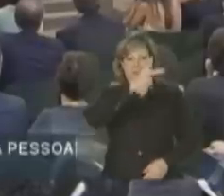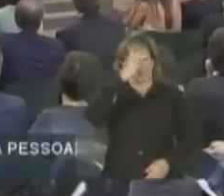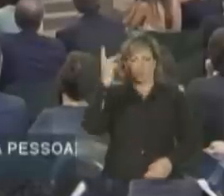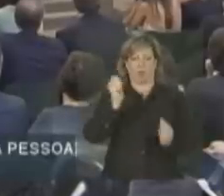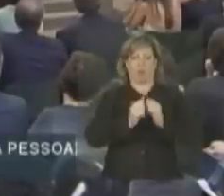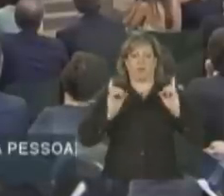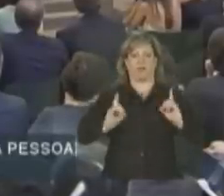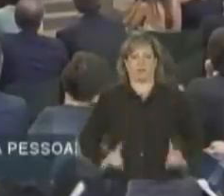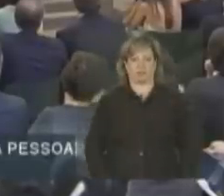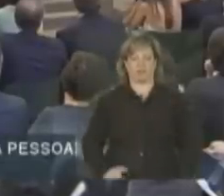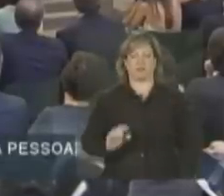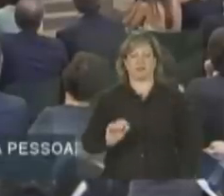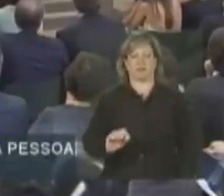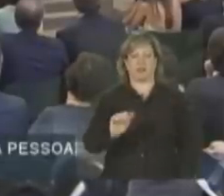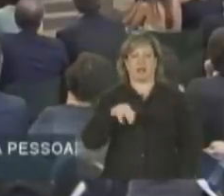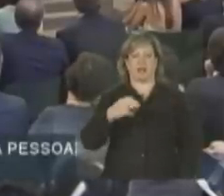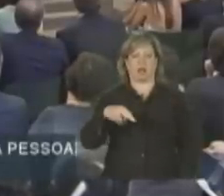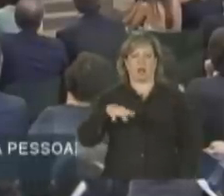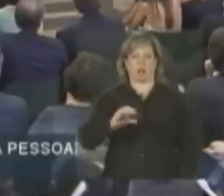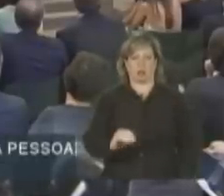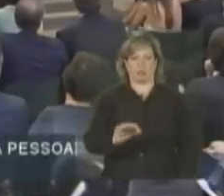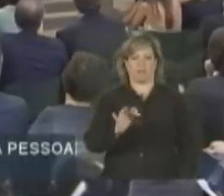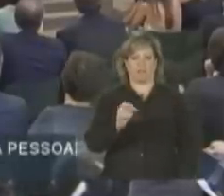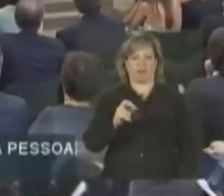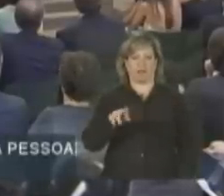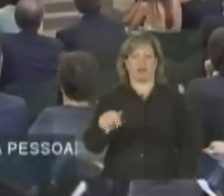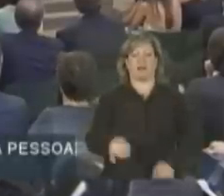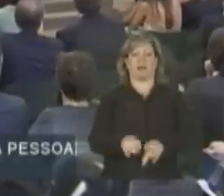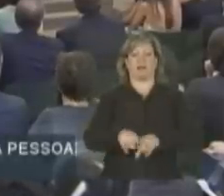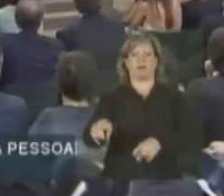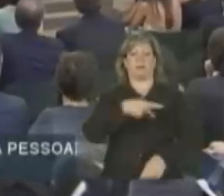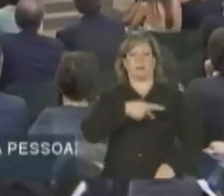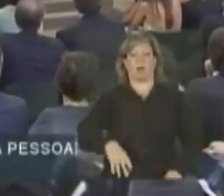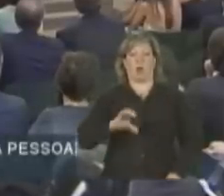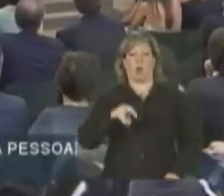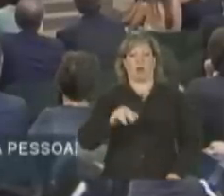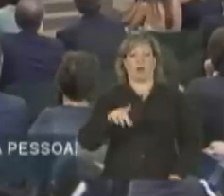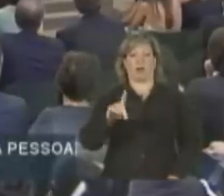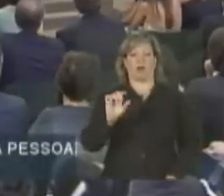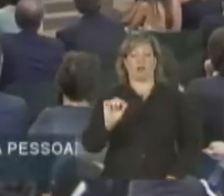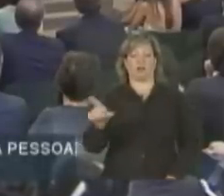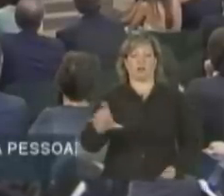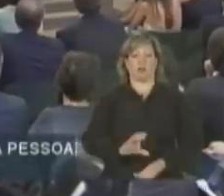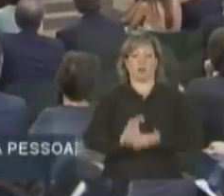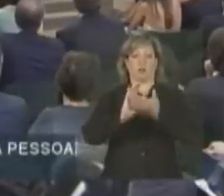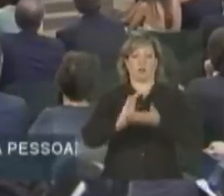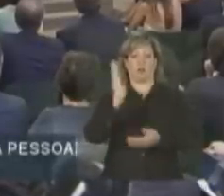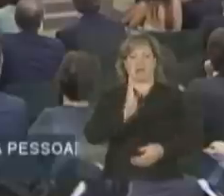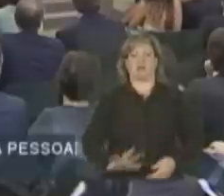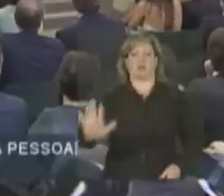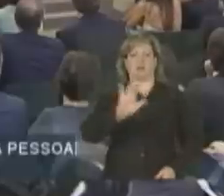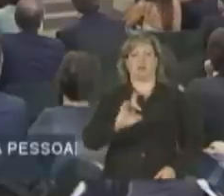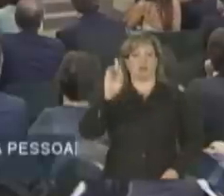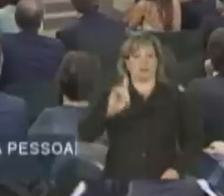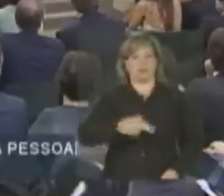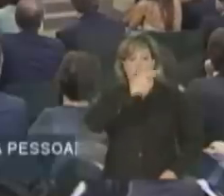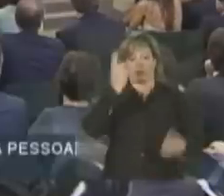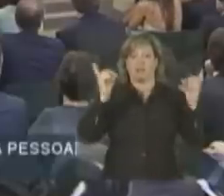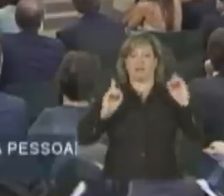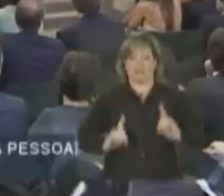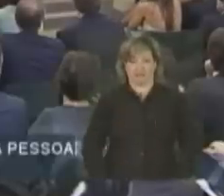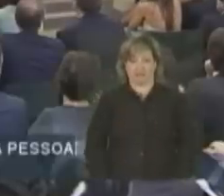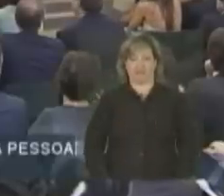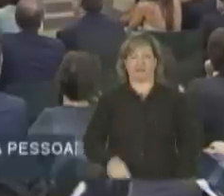Antônio José Ferreira, e o excelentíssimo senhor presidente do CONAD, Conselho Nacional dos Direitos da Pessoa com